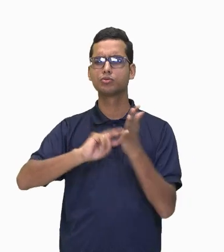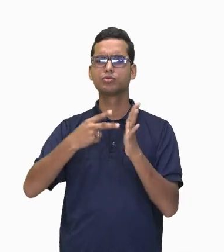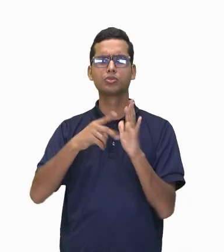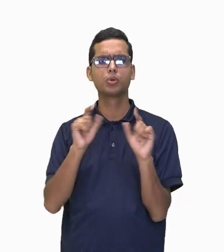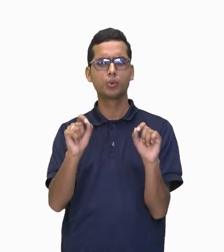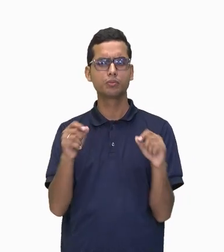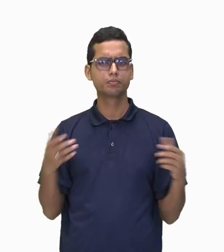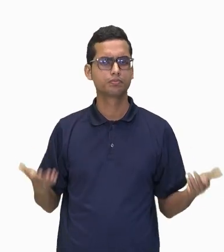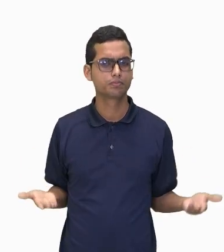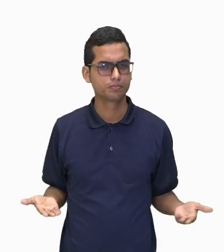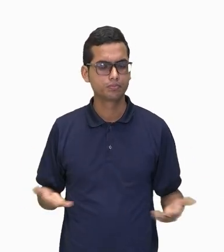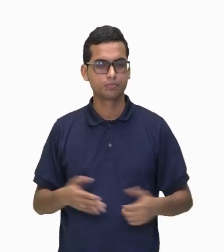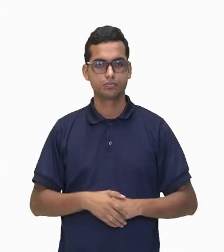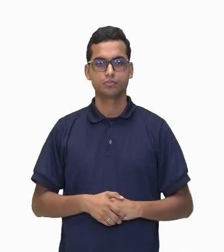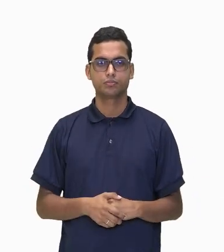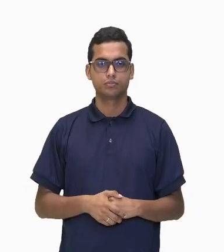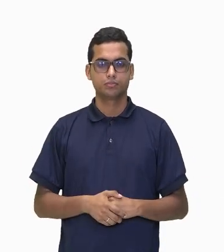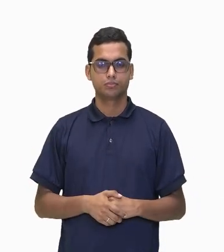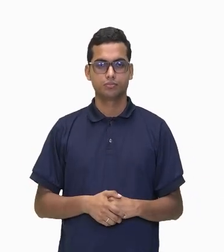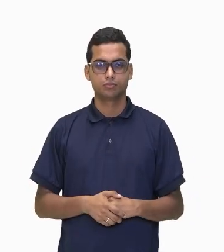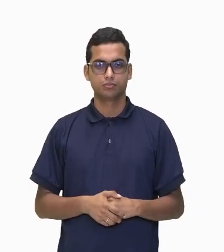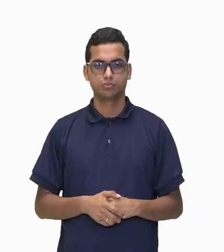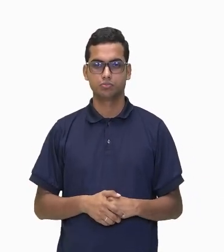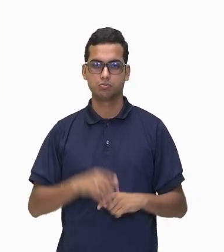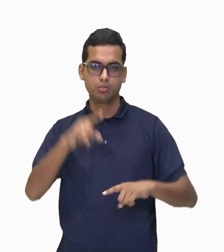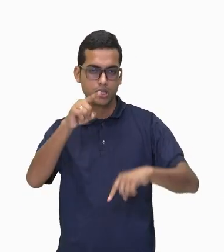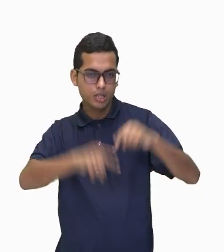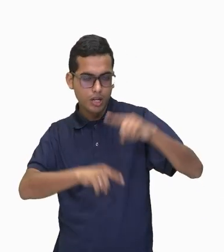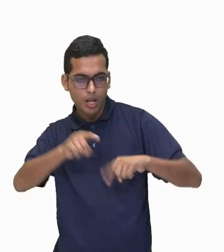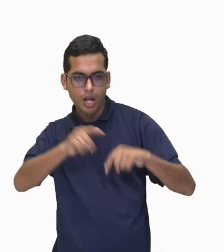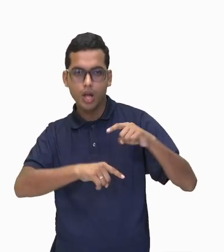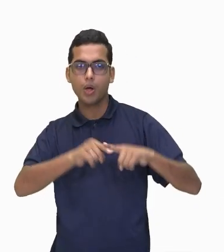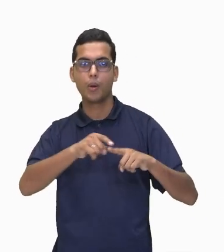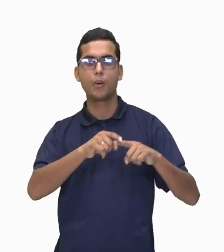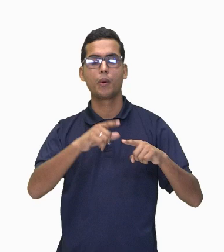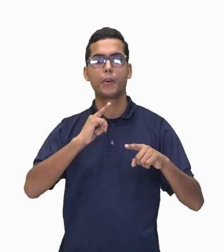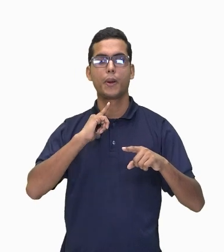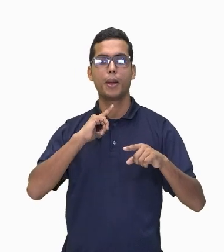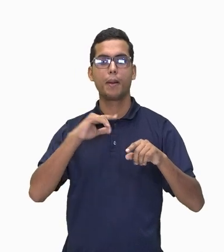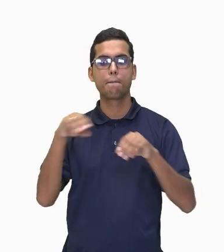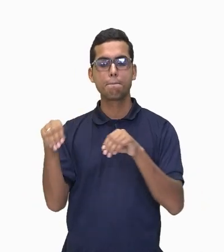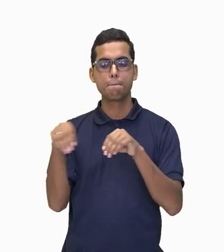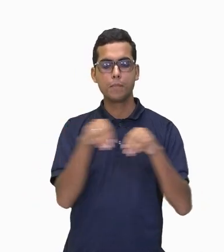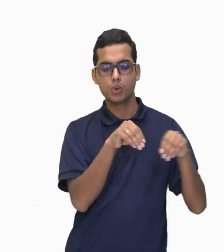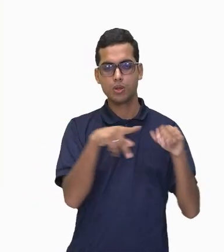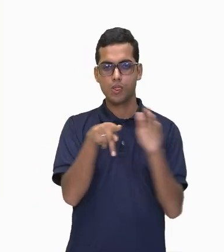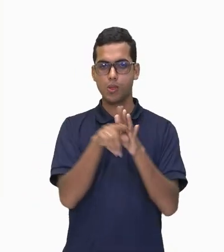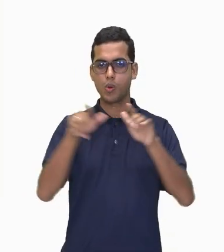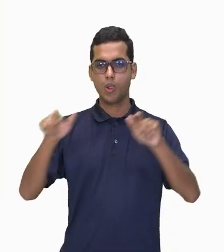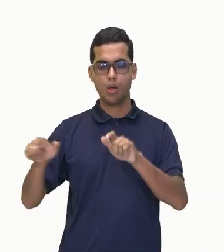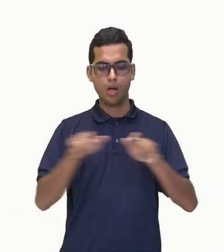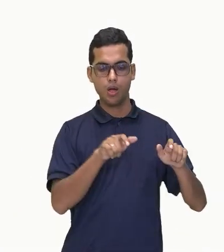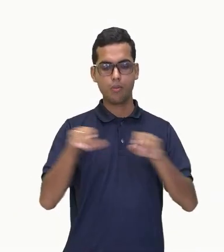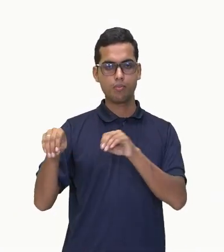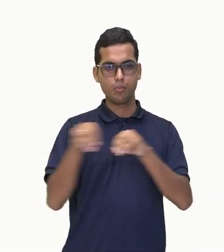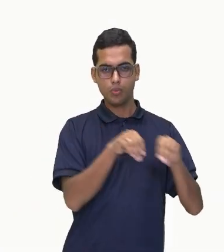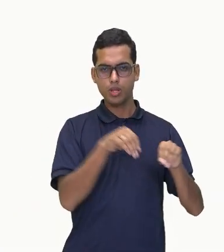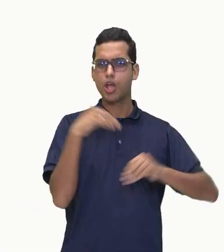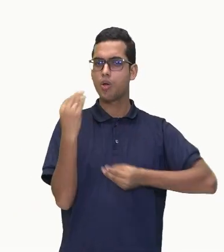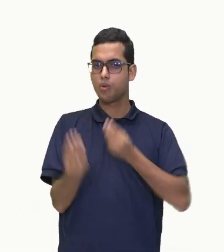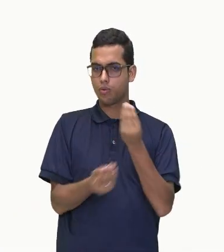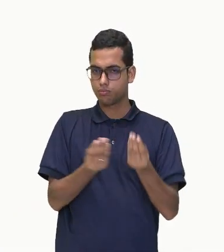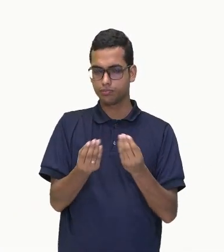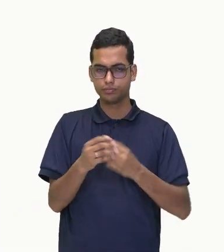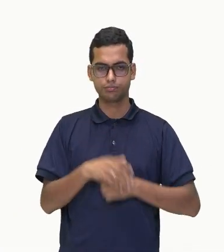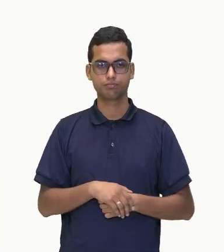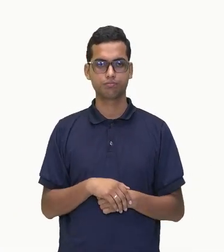é quando um corpo muda de lugar com o tempo. Como você percebe aí nessas duas imagens, você tem o que